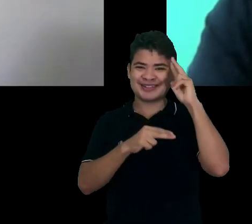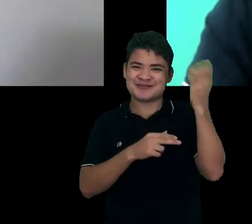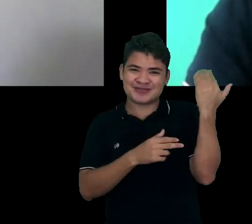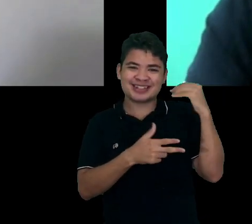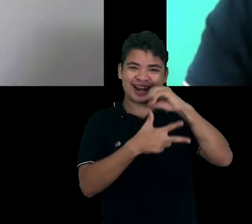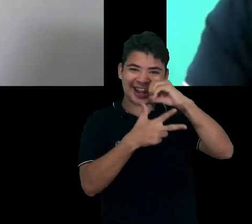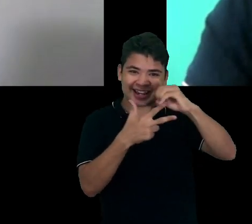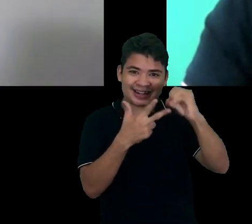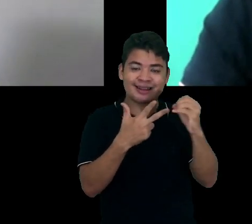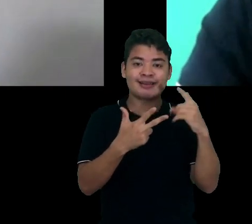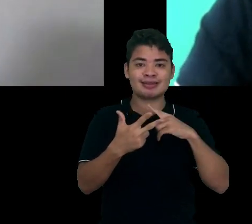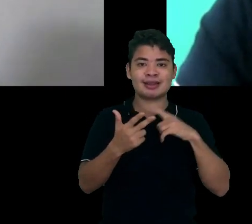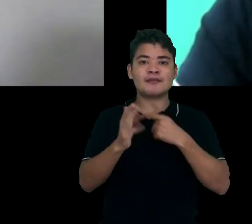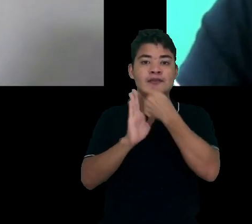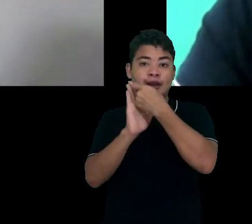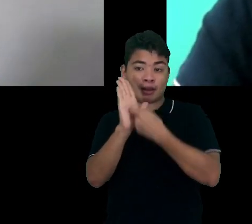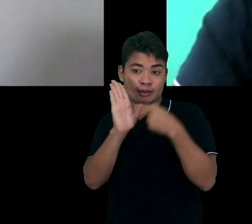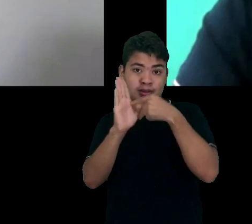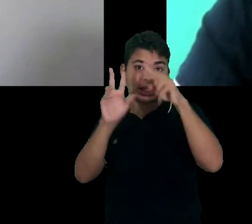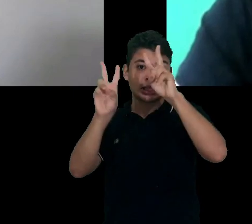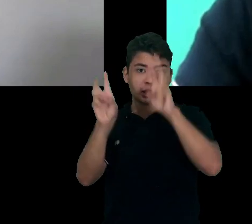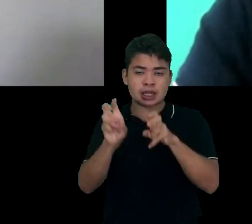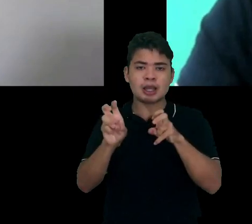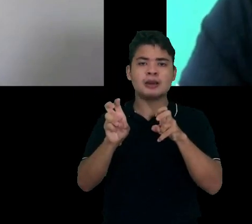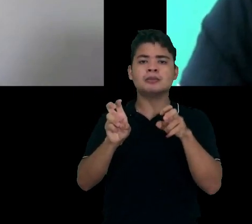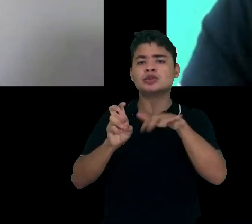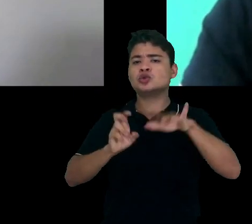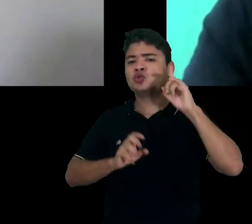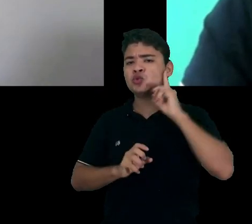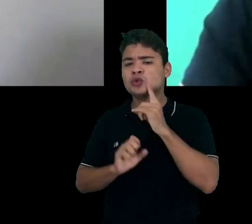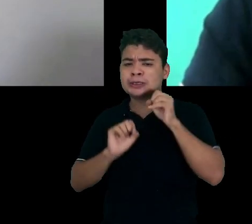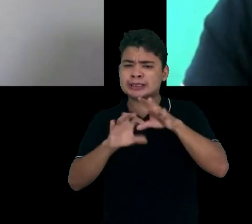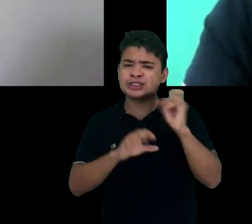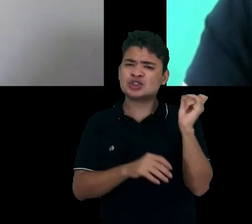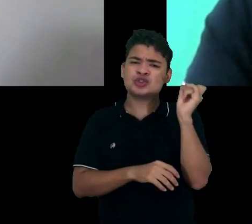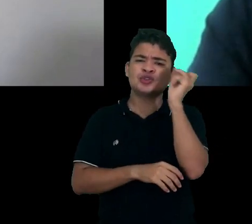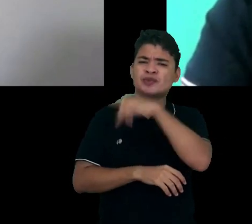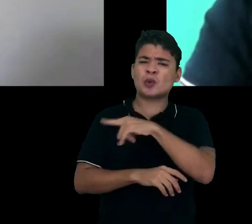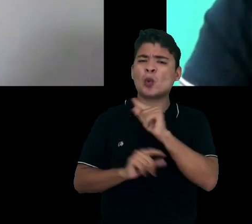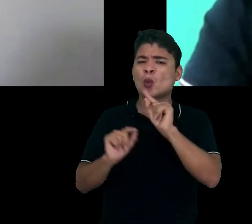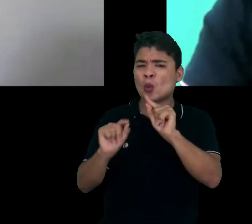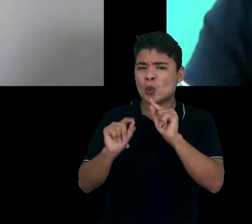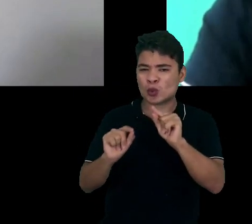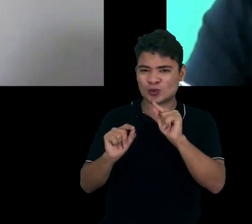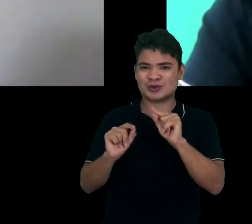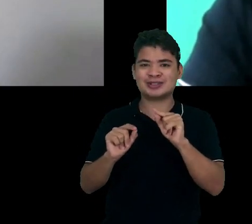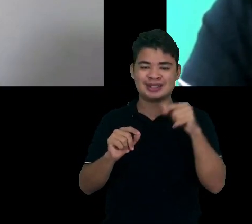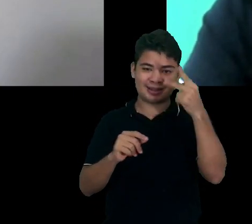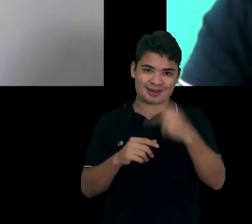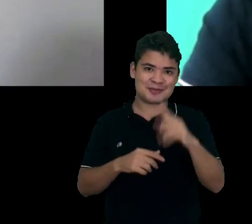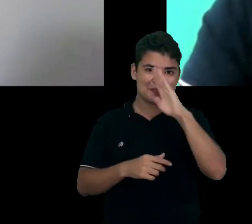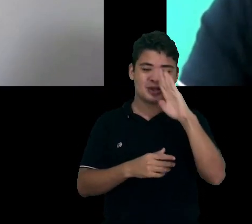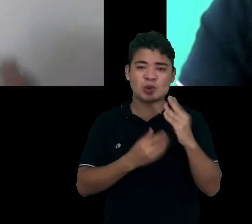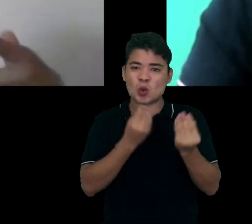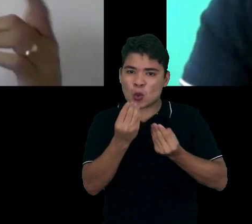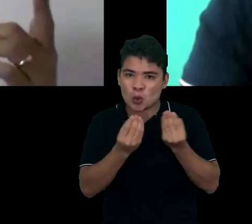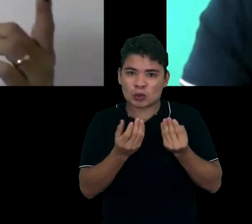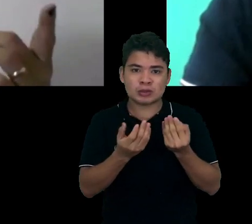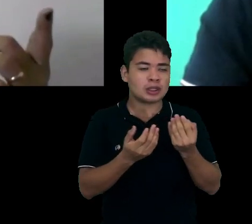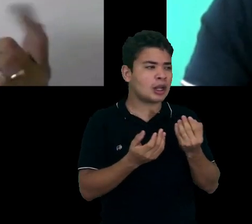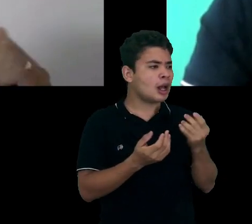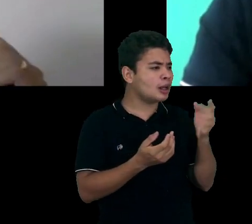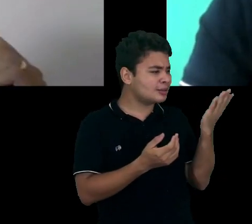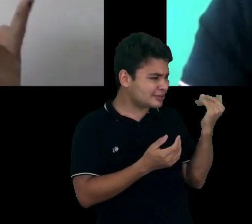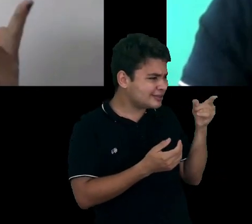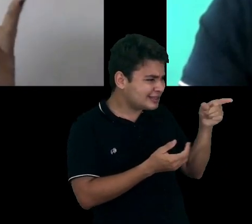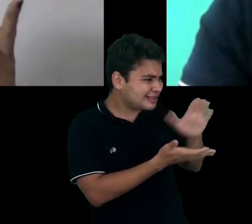né? Teve uma redação do Enem que falou sobre as dificuldades do ensino de surdos no Brasil, e Você tinha foi muita.